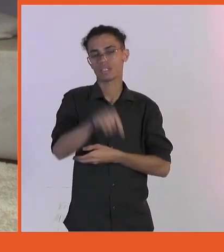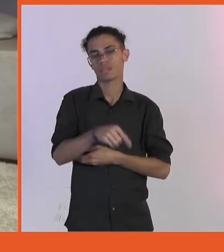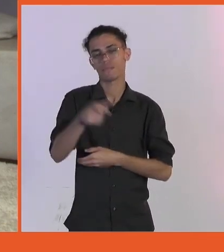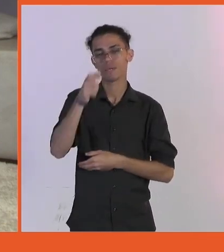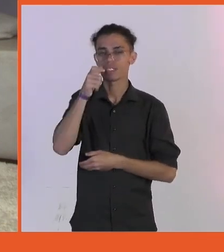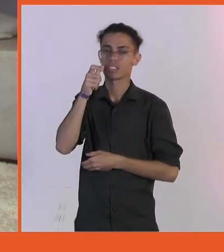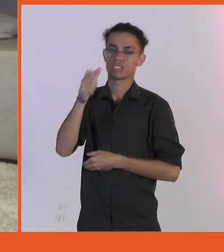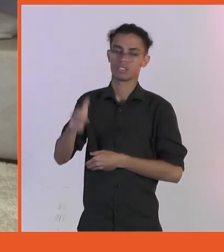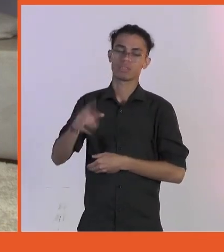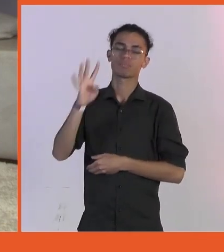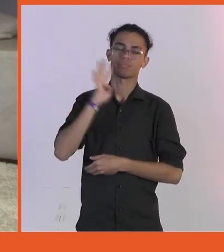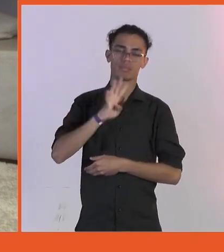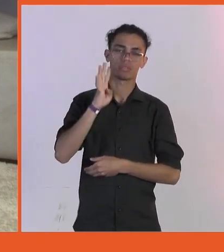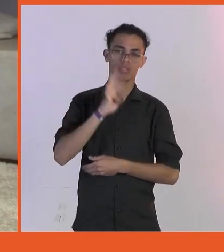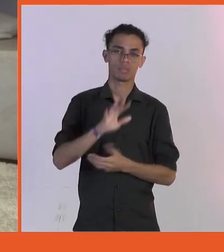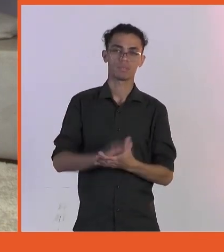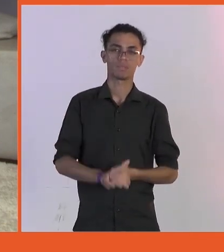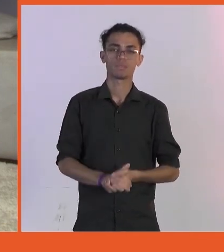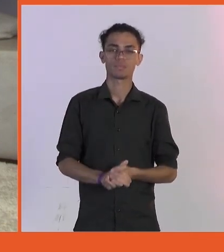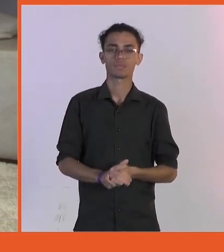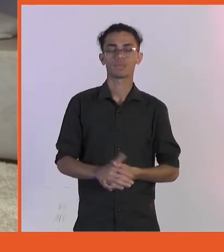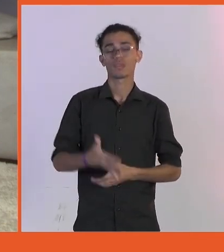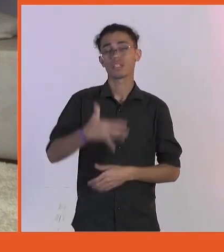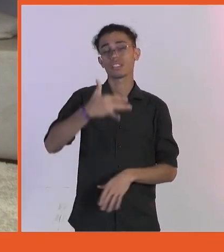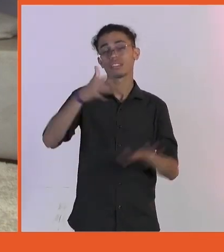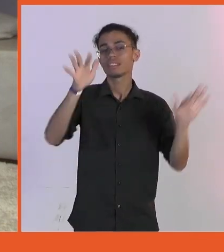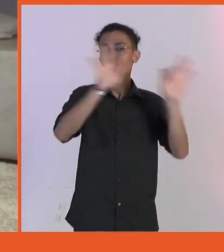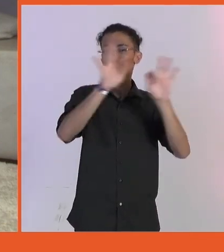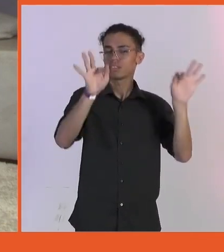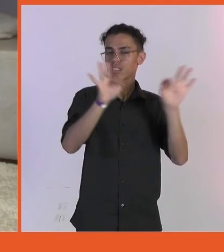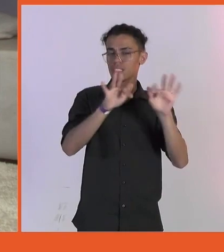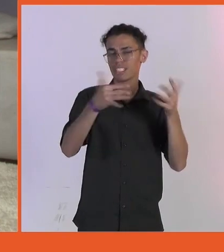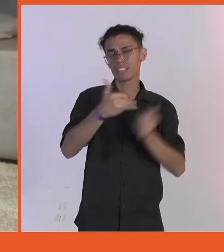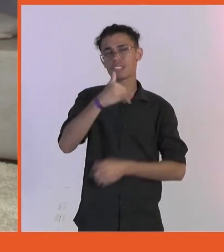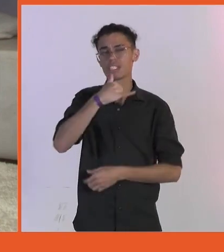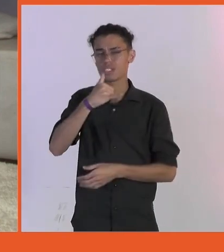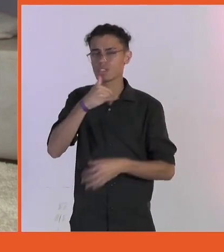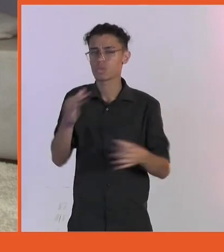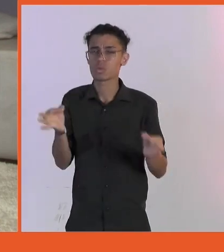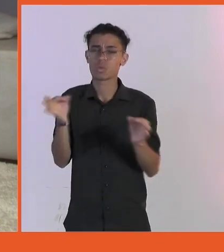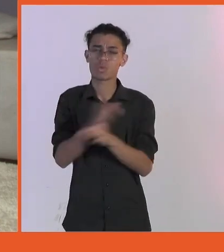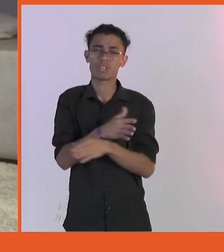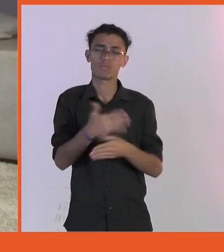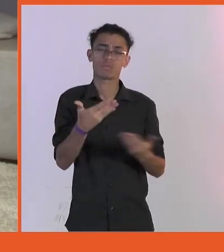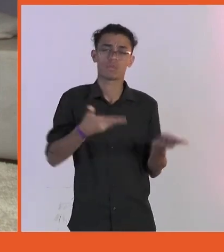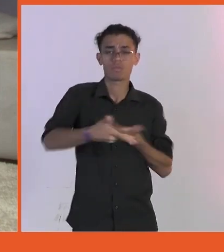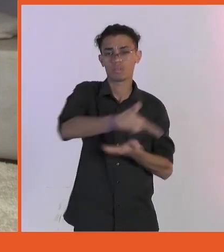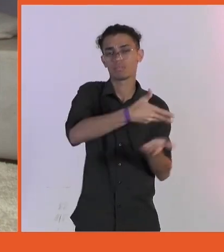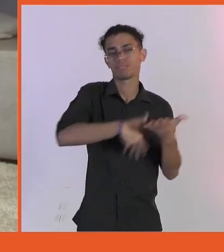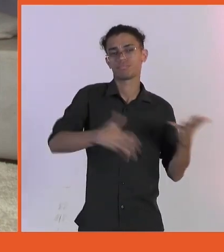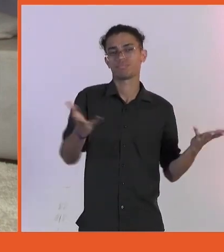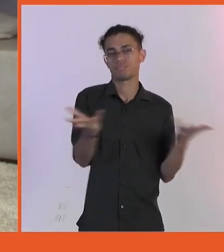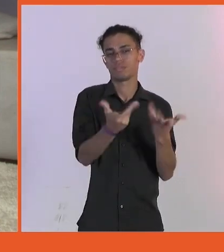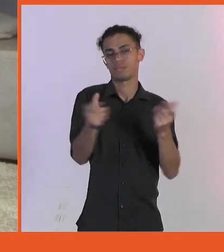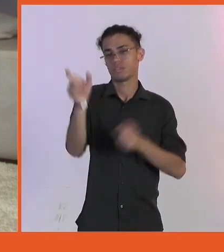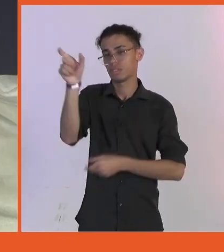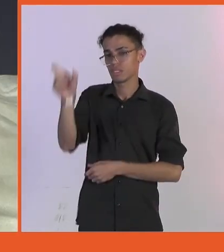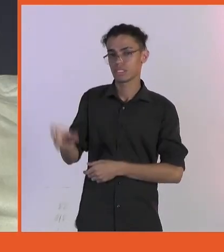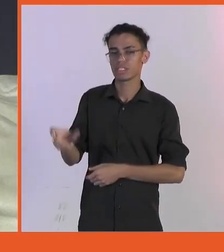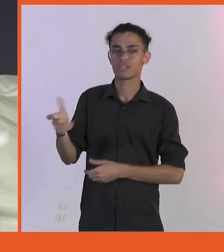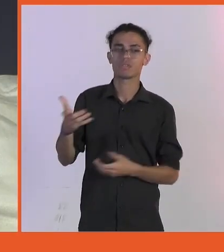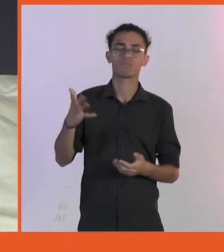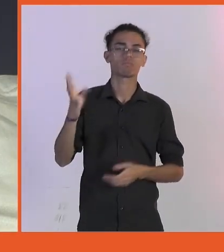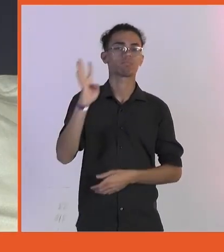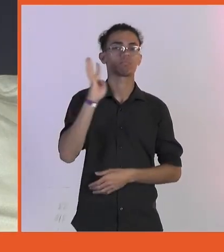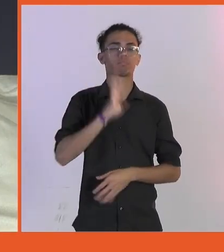Eu achei muito legal, eu tô muito, muito triste de ter que encerrar esse papo maravilhoso. Gente, vocês foram incríveis. Se vocês